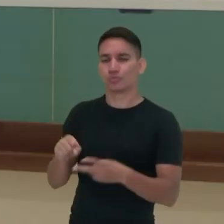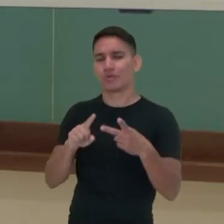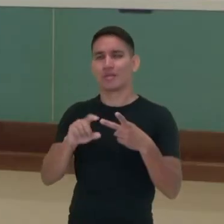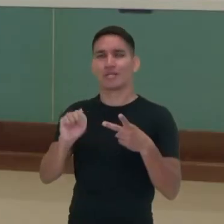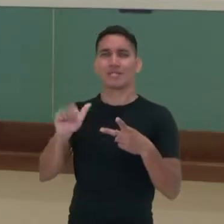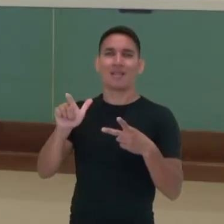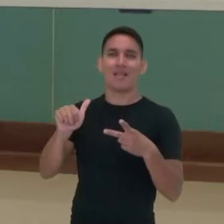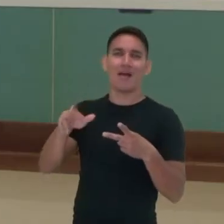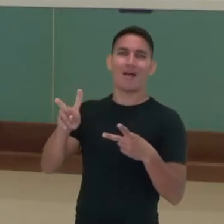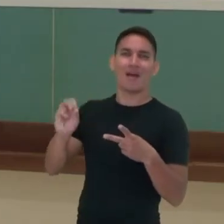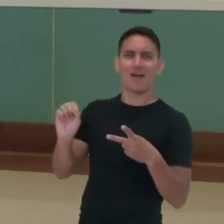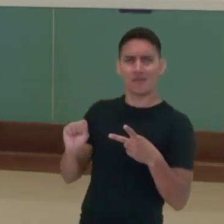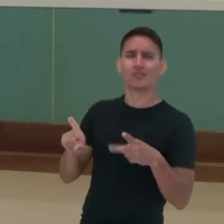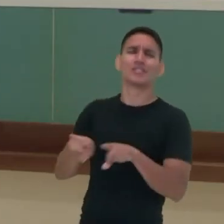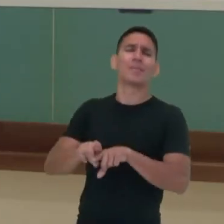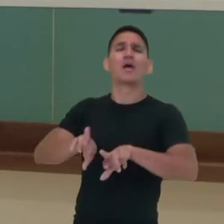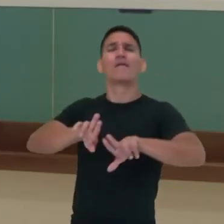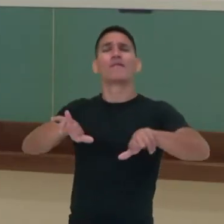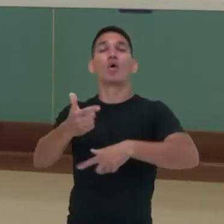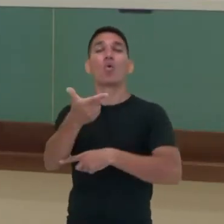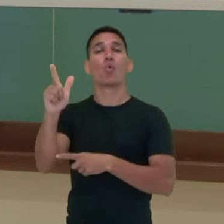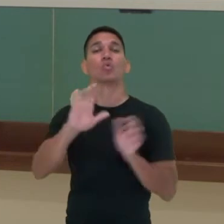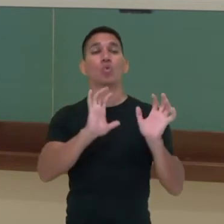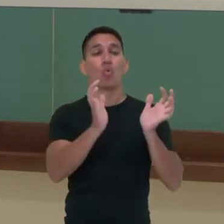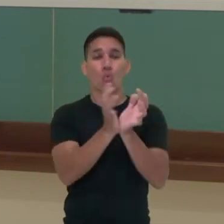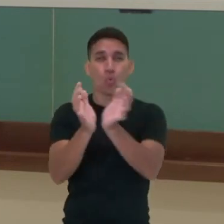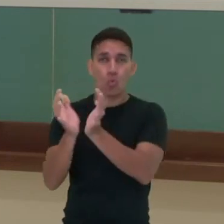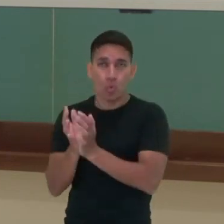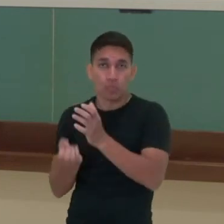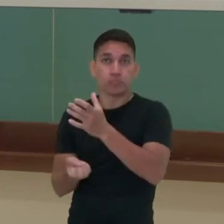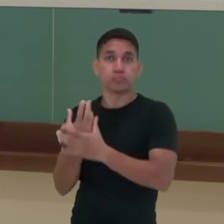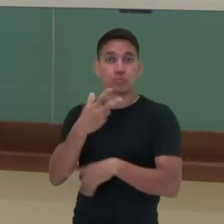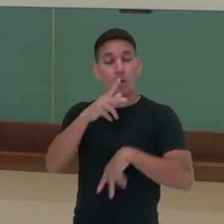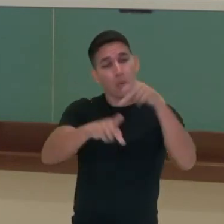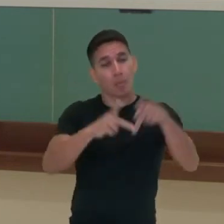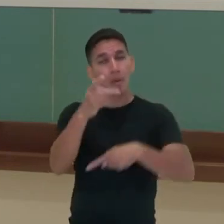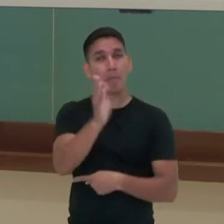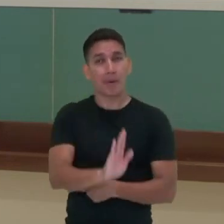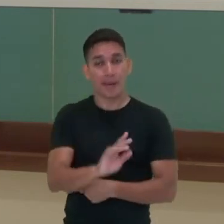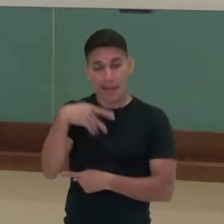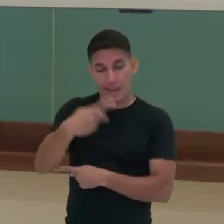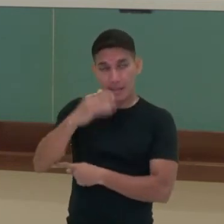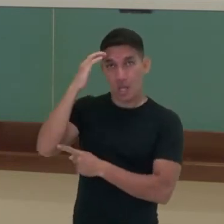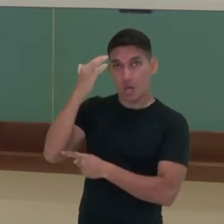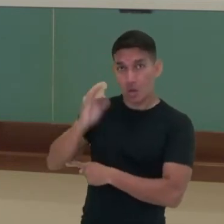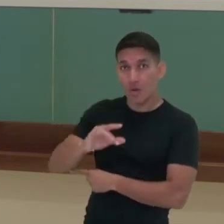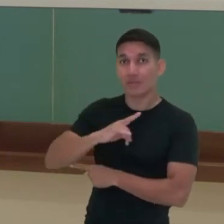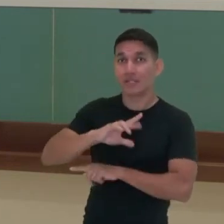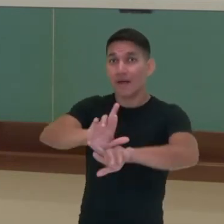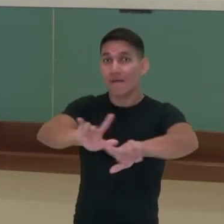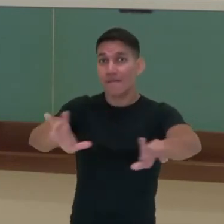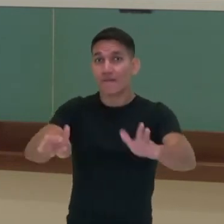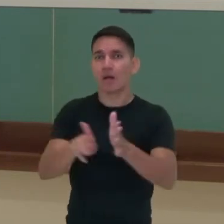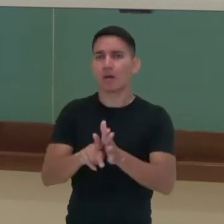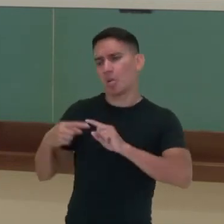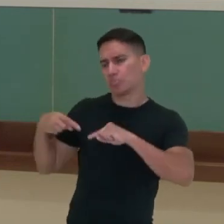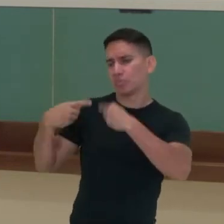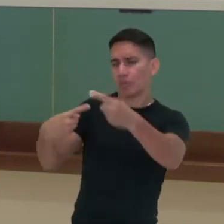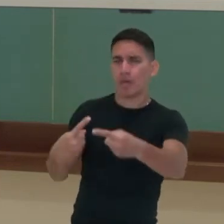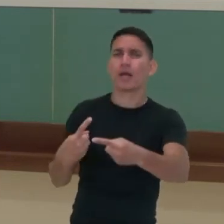né? Além de outros grupos que formam a população brasileira. Na região de Curitiba, né, temos muitos descendentes de